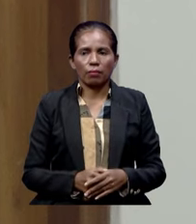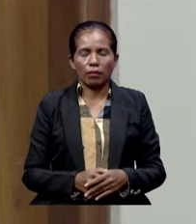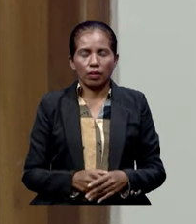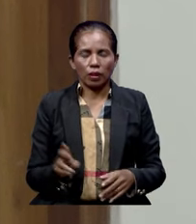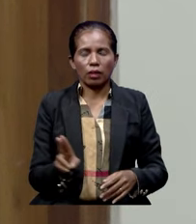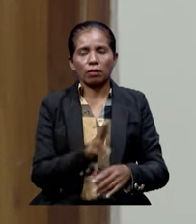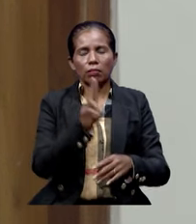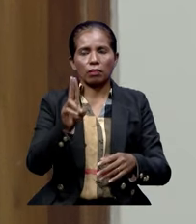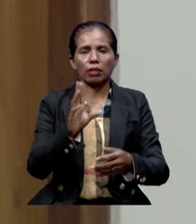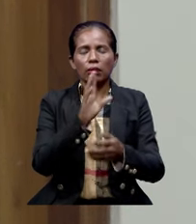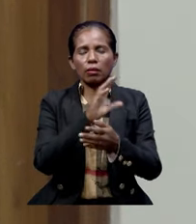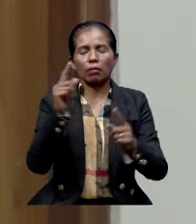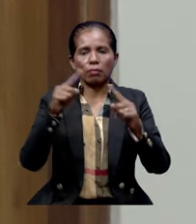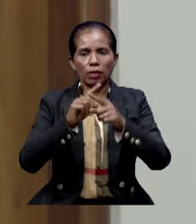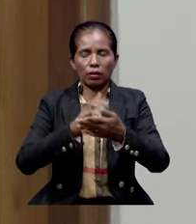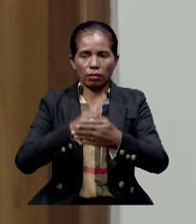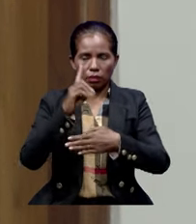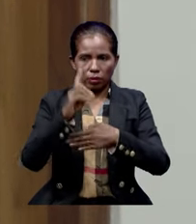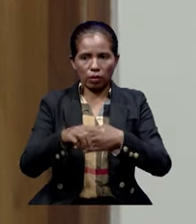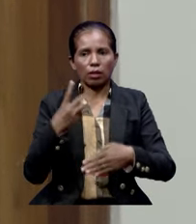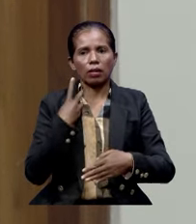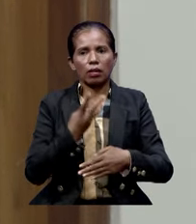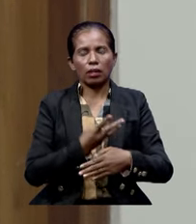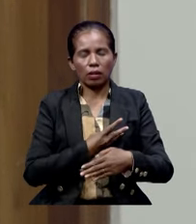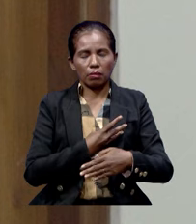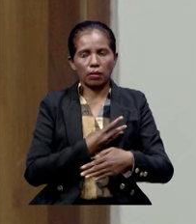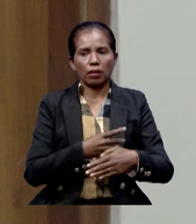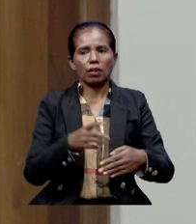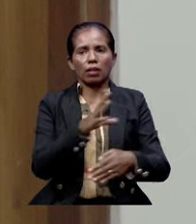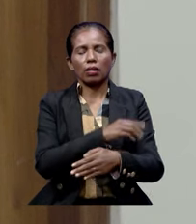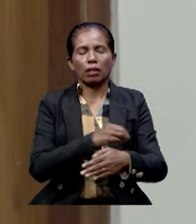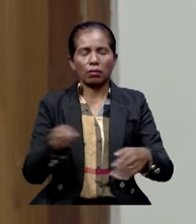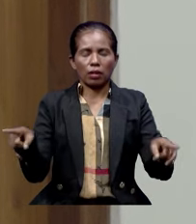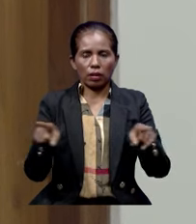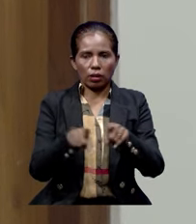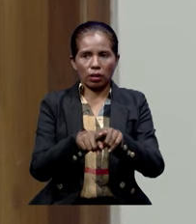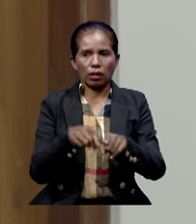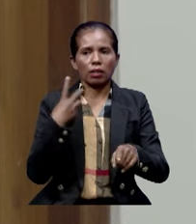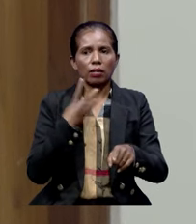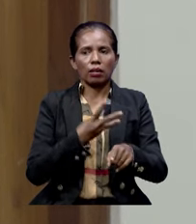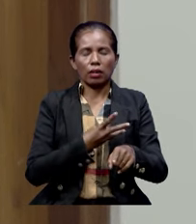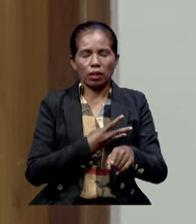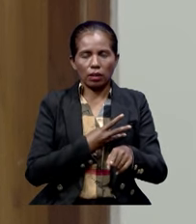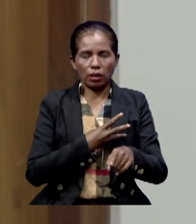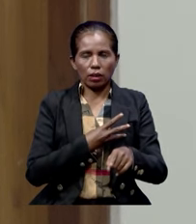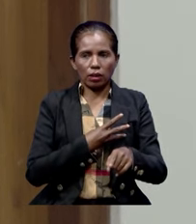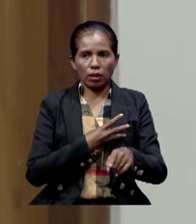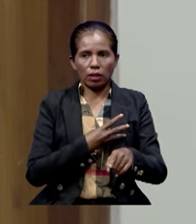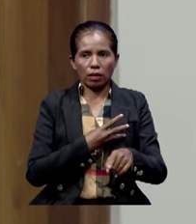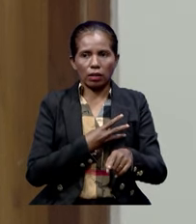Unidade ba desenvolvimento. Aminia semboyang maka italulu